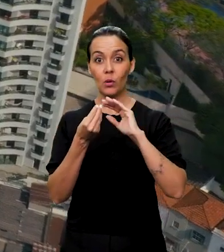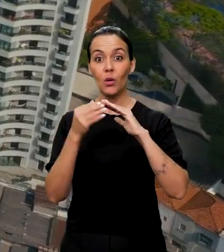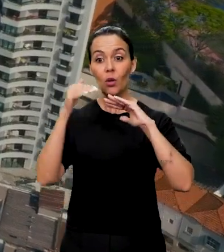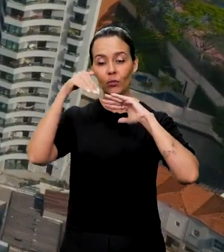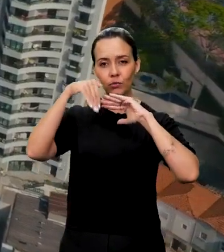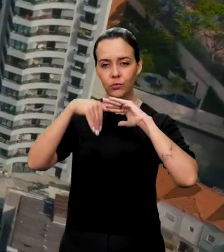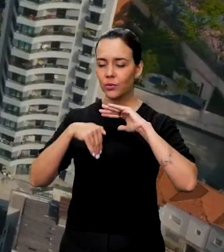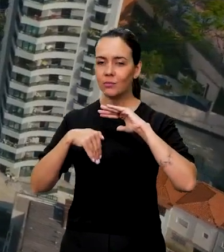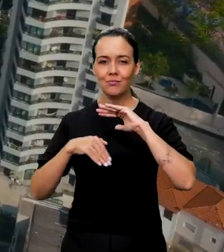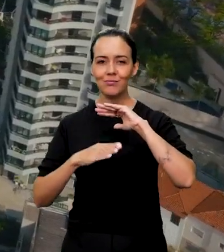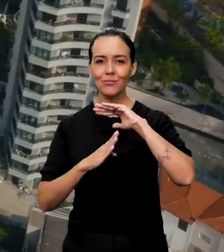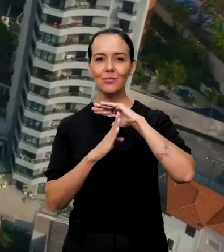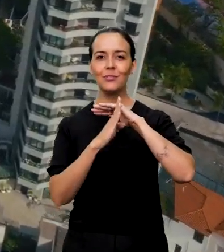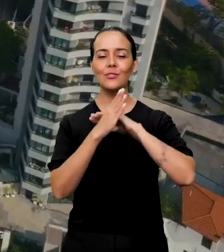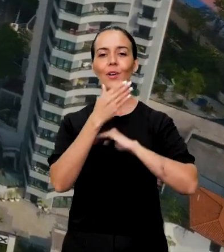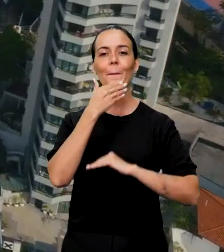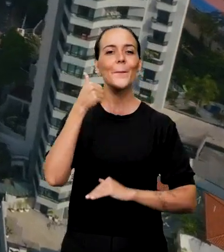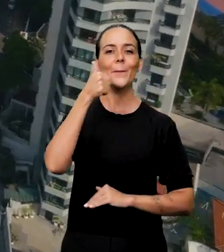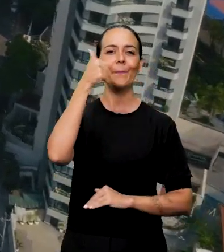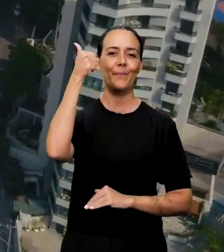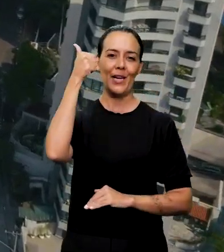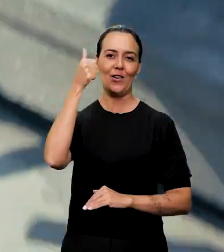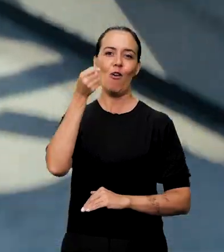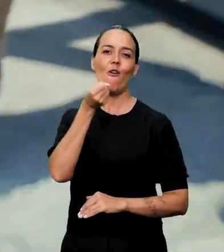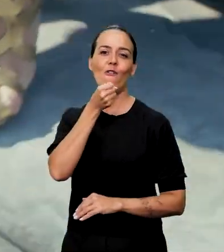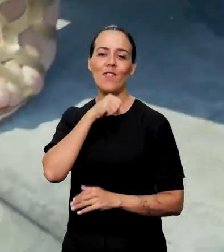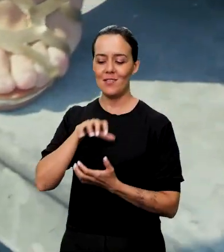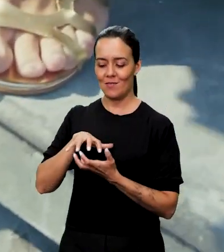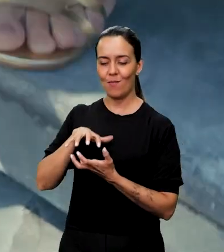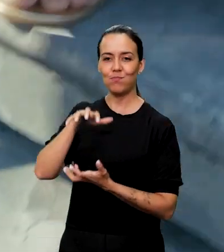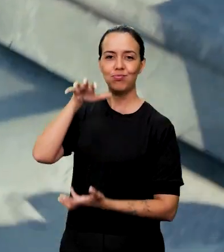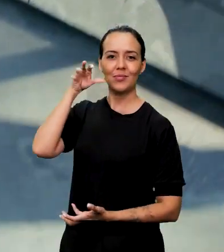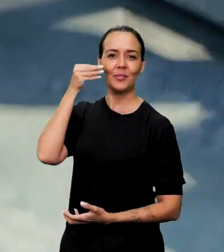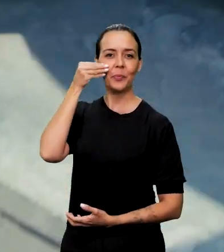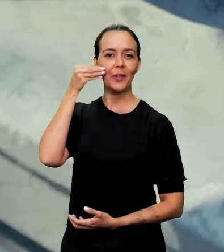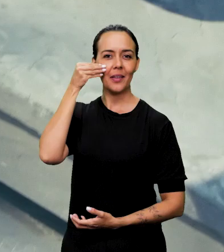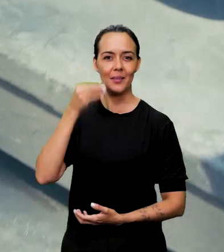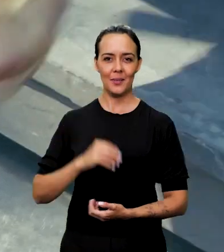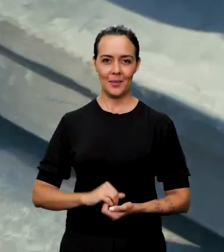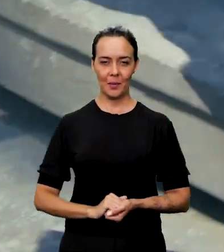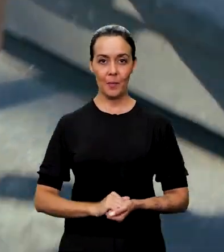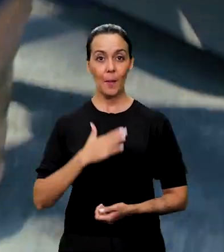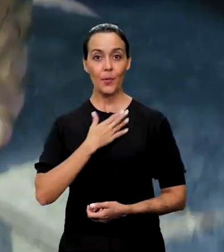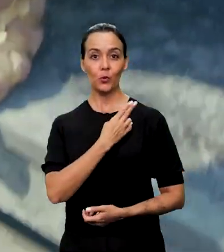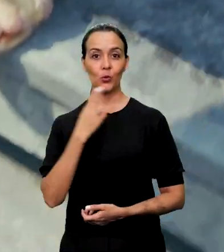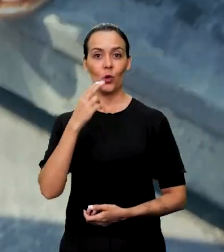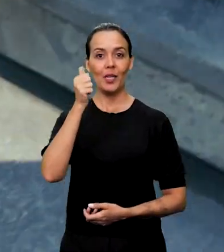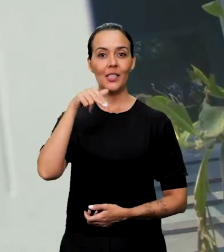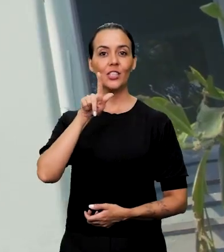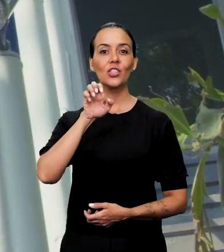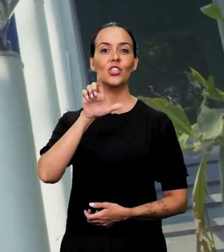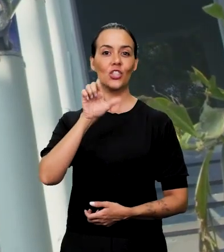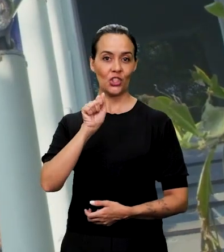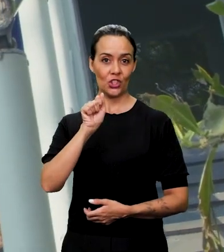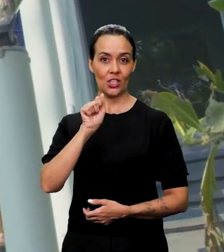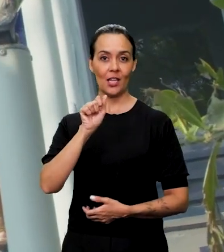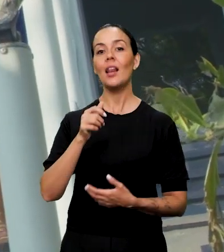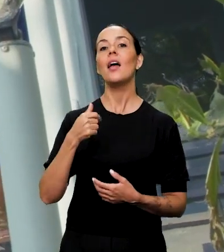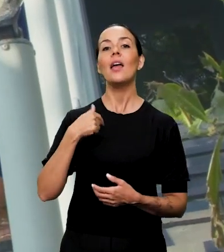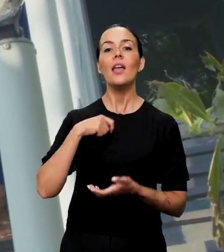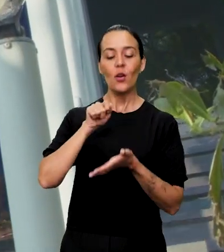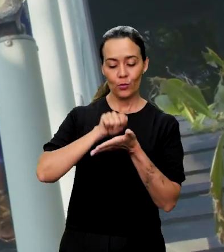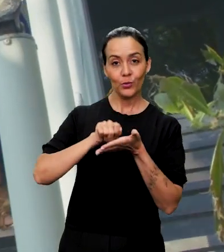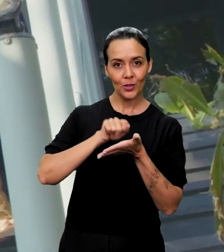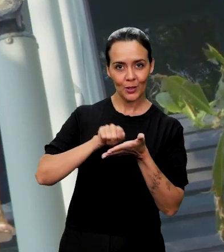velhice. Vista aérea da cidade. Meu nome é Angela Dipp, eu sou atriz, escritora,